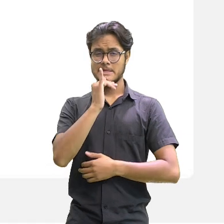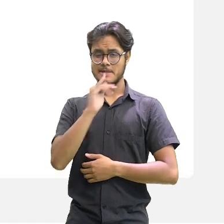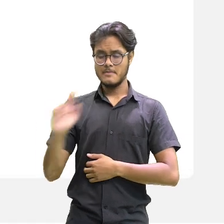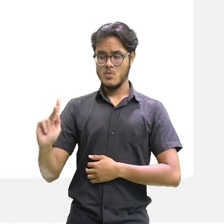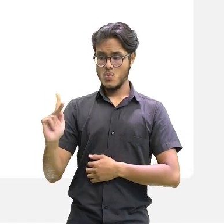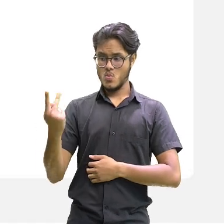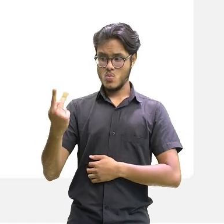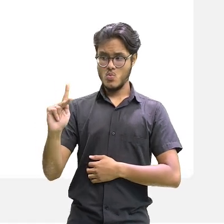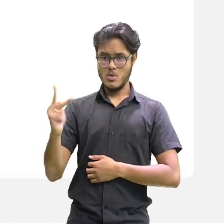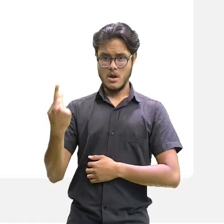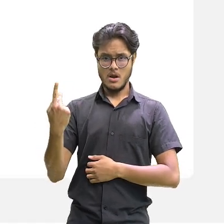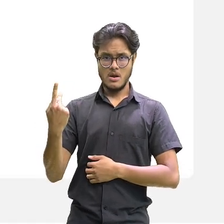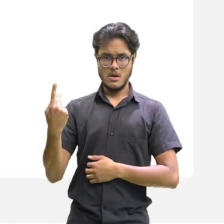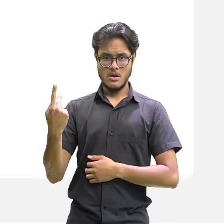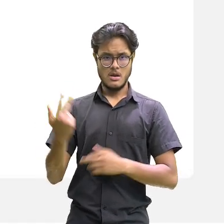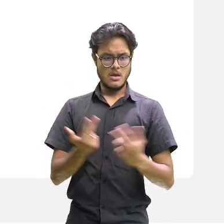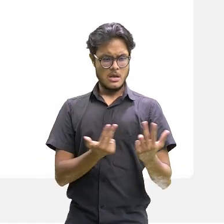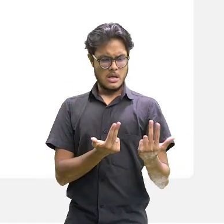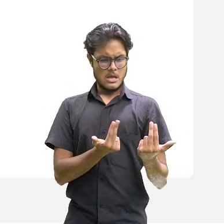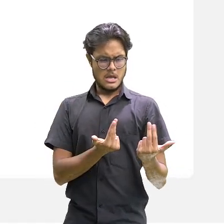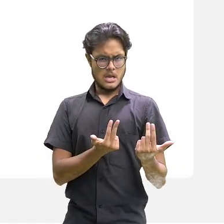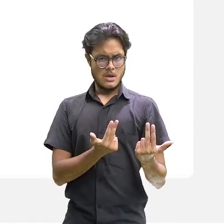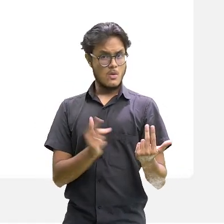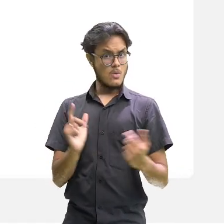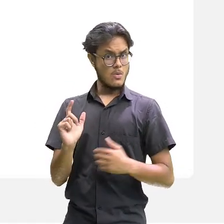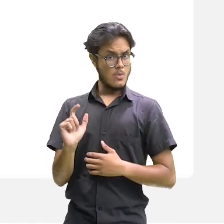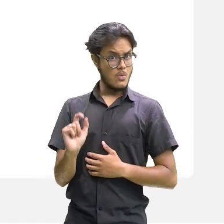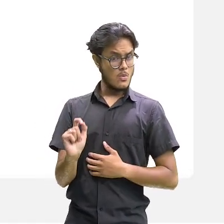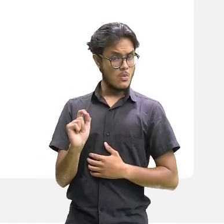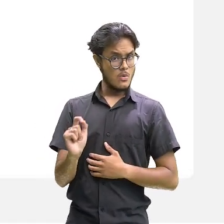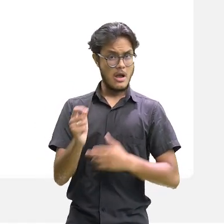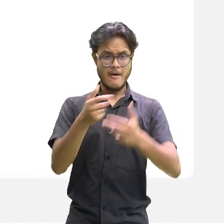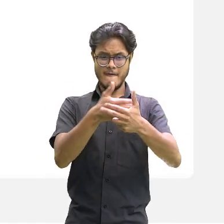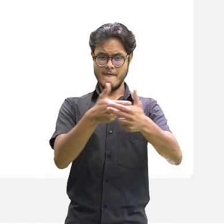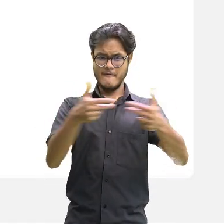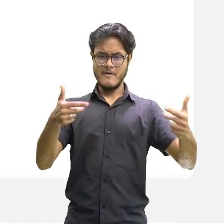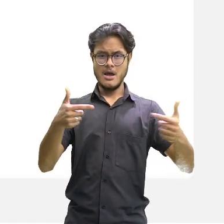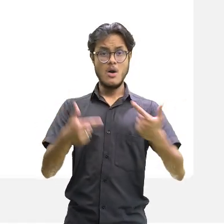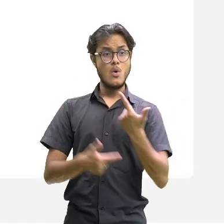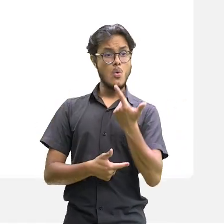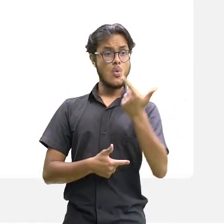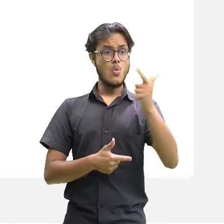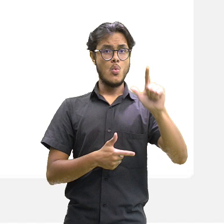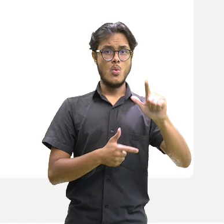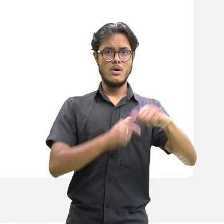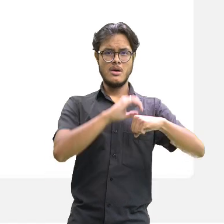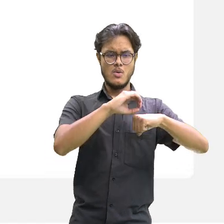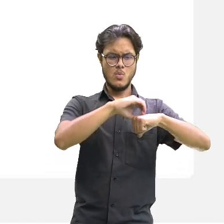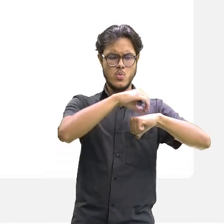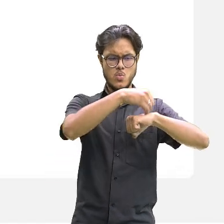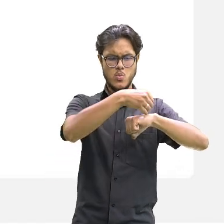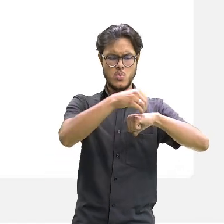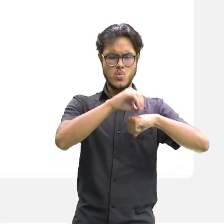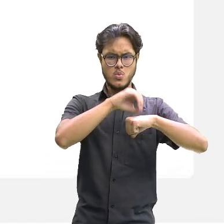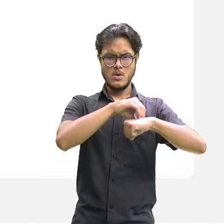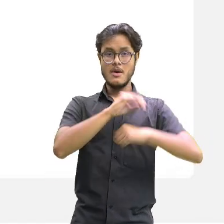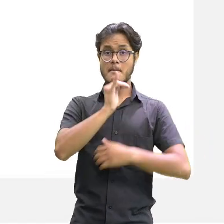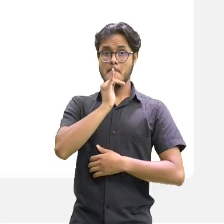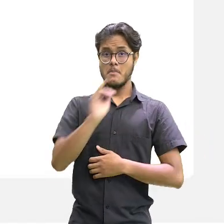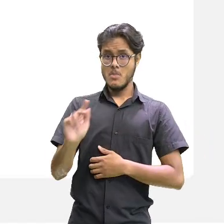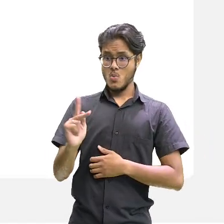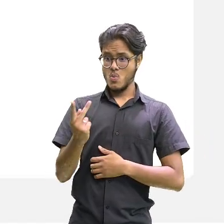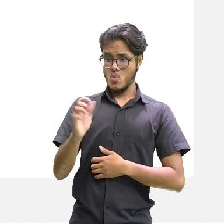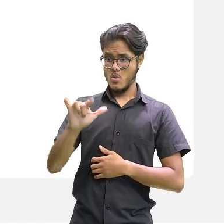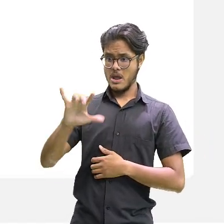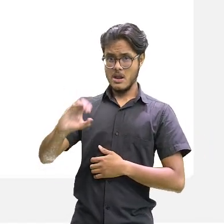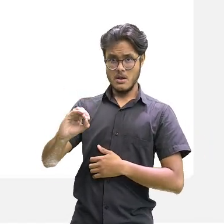ele seria igual em forma, em tamanho, em massa, em propriedade a outro átomo de hidrogênio. Se eu tivesse o hélio, ele seria